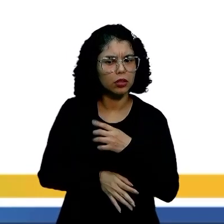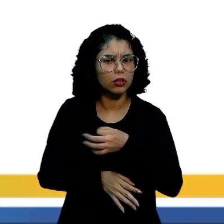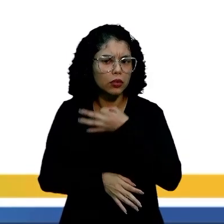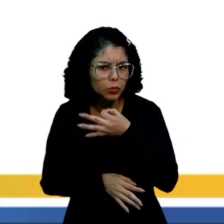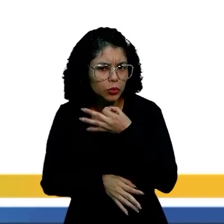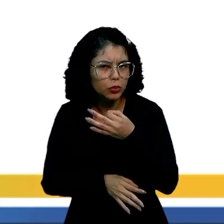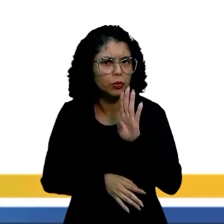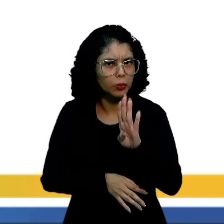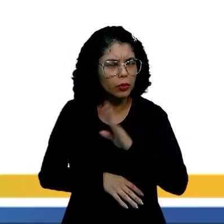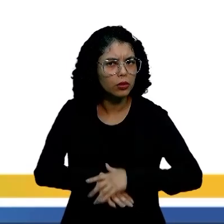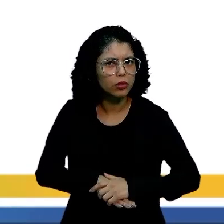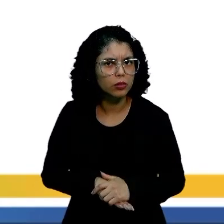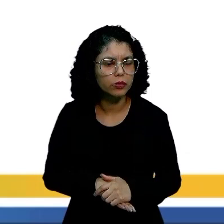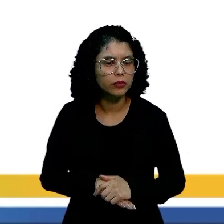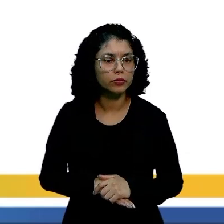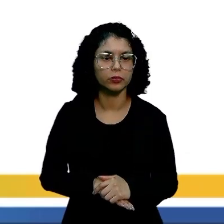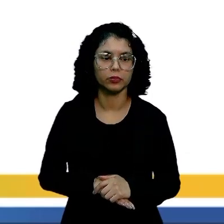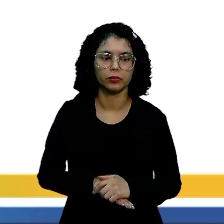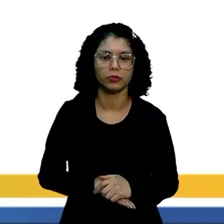alternativa?